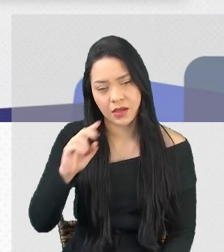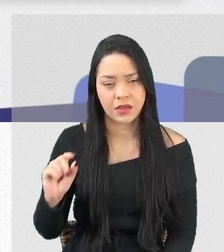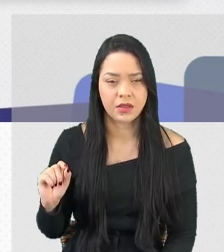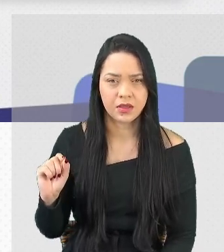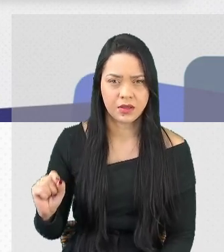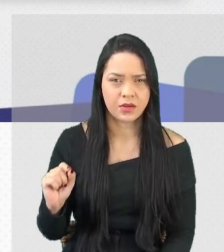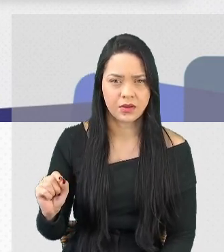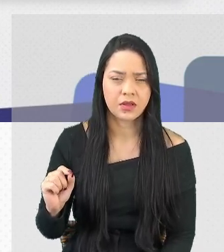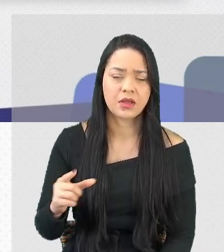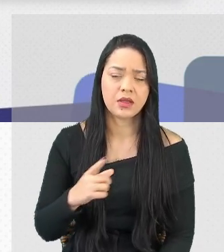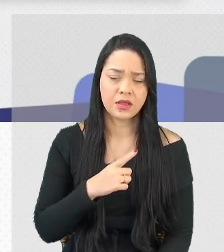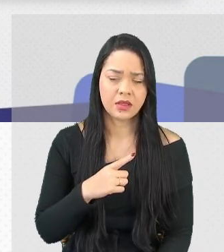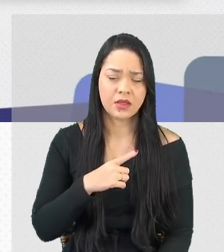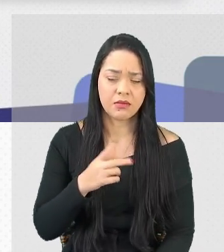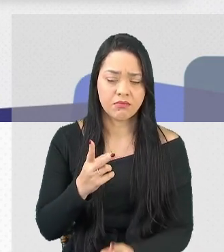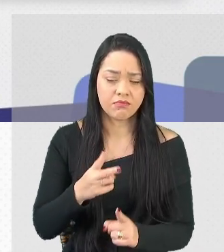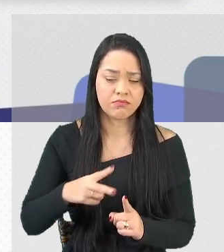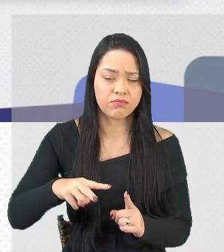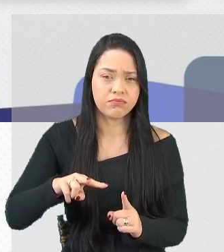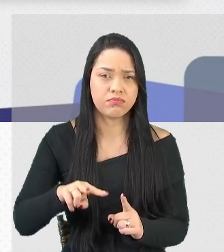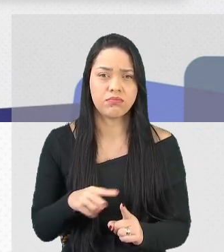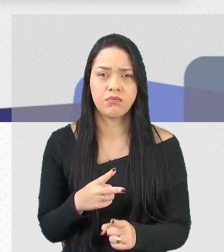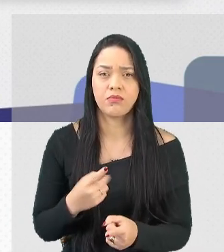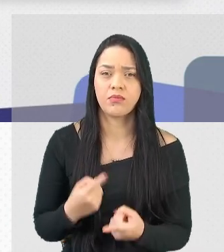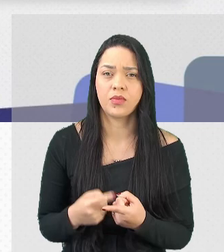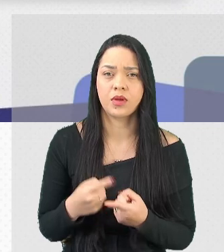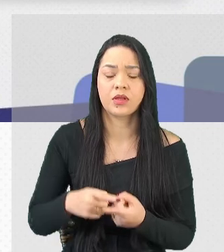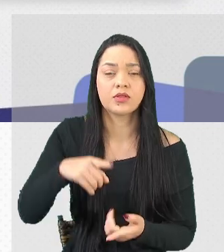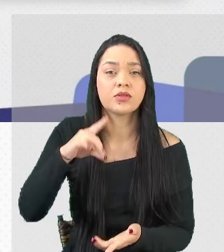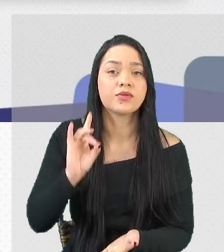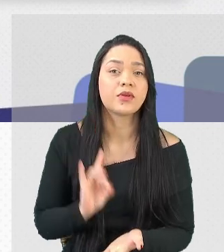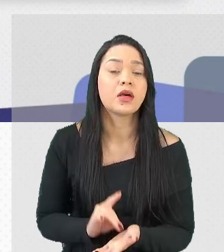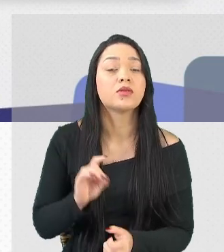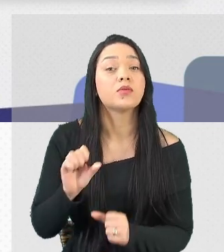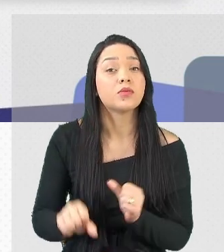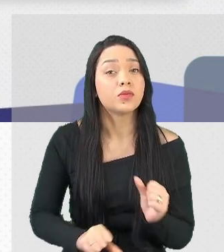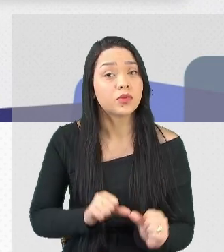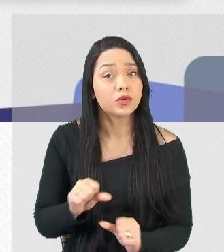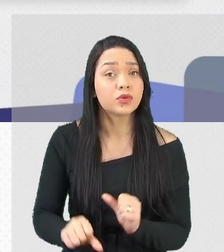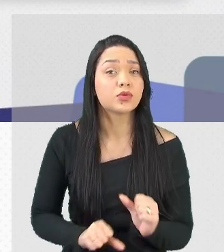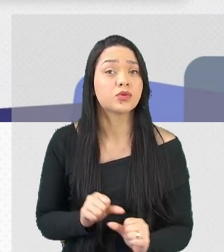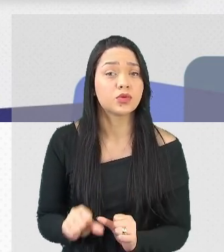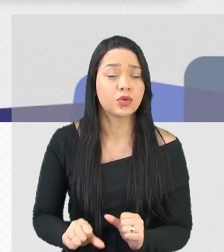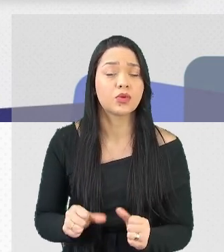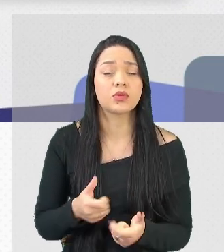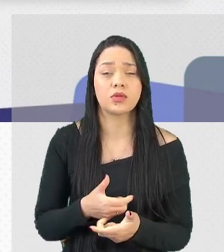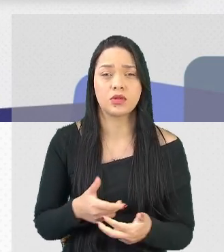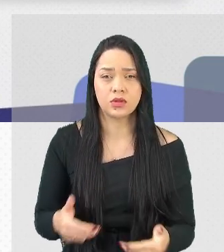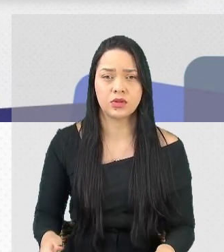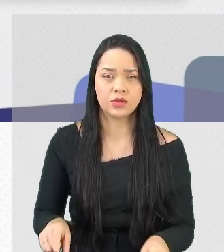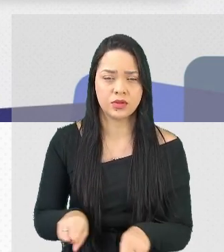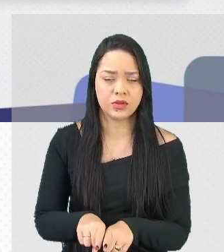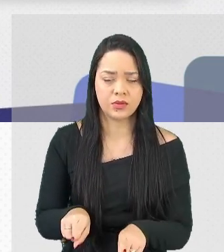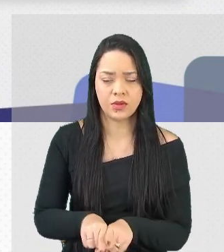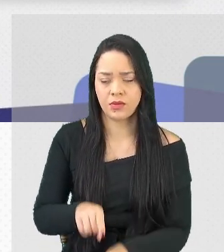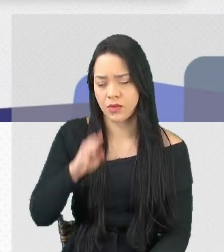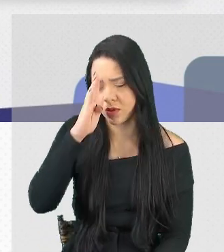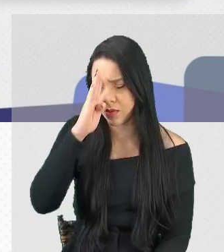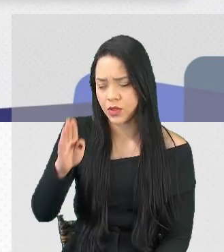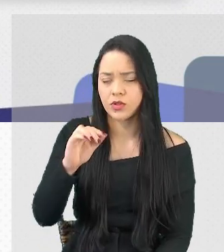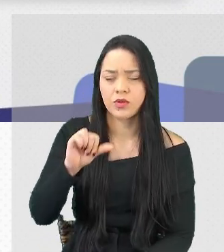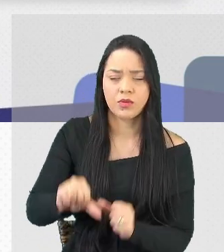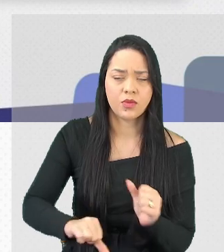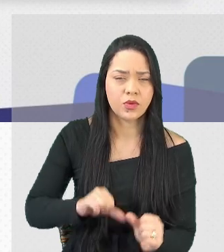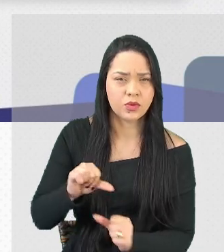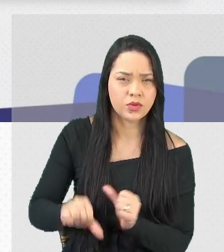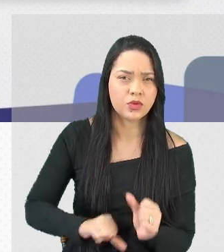fato, ela mudou o modus operandi da coisa e principalmente ela mudou ali diretamente o trabalho daquele que era um